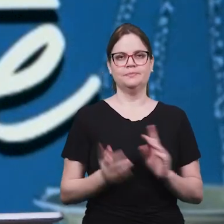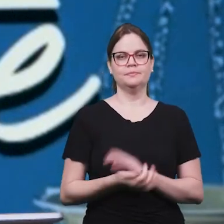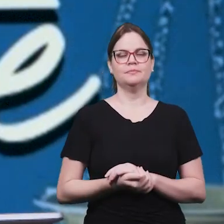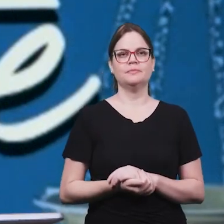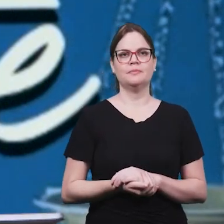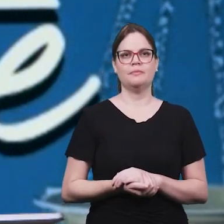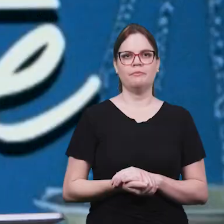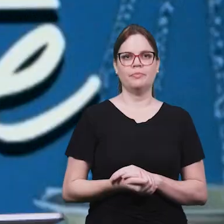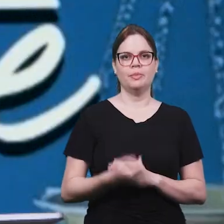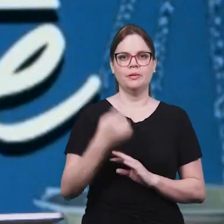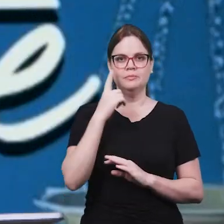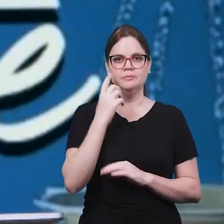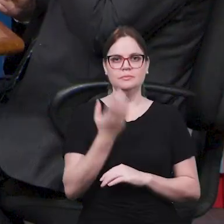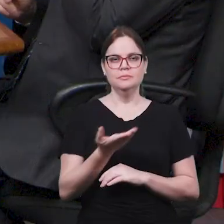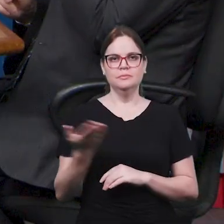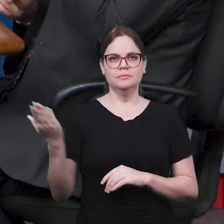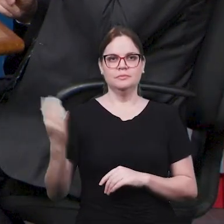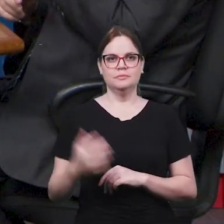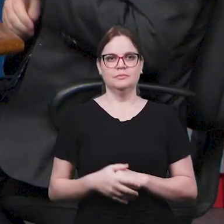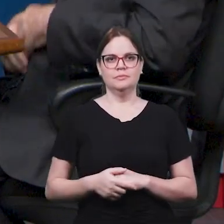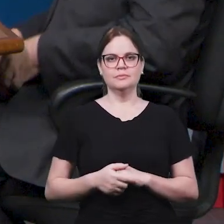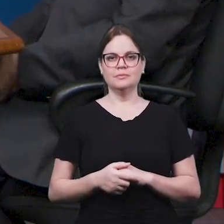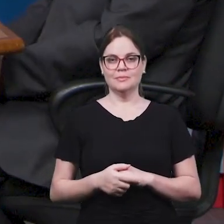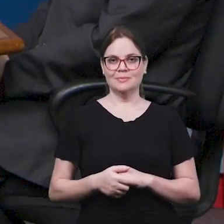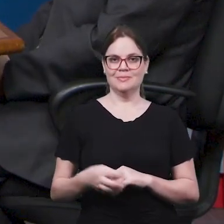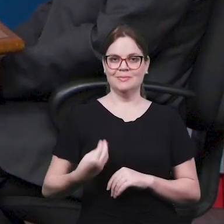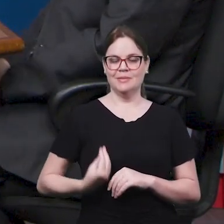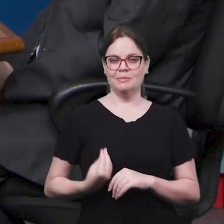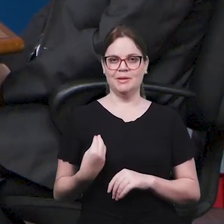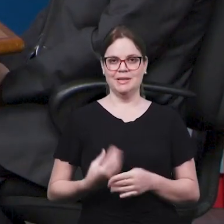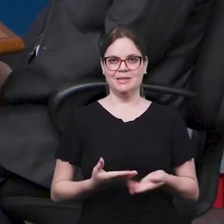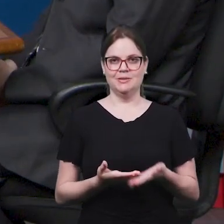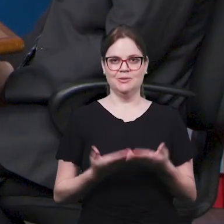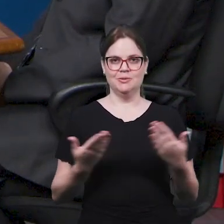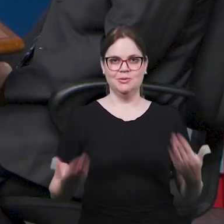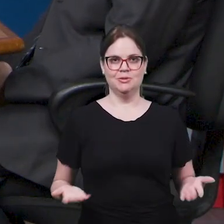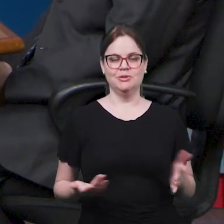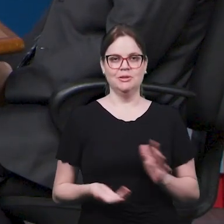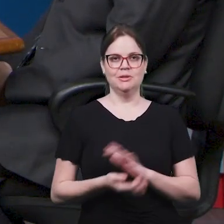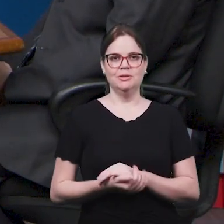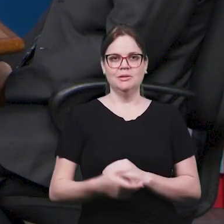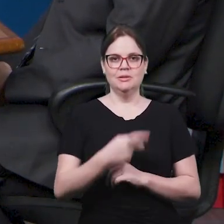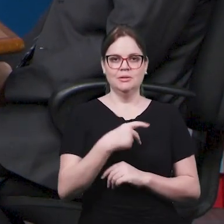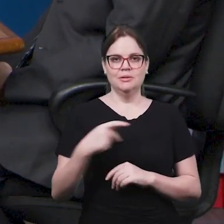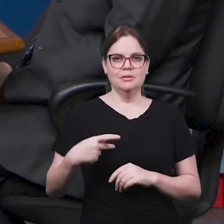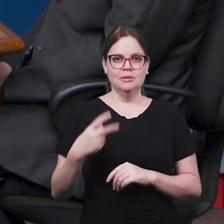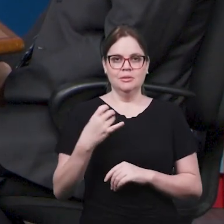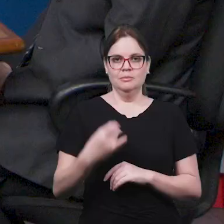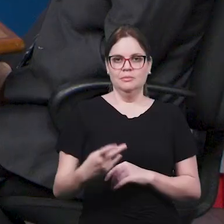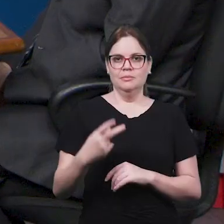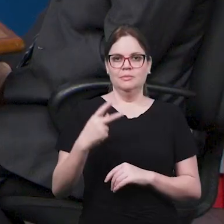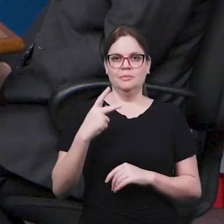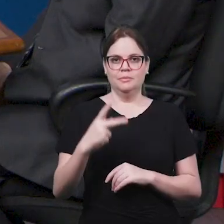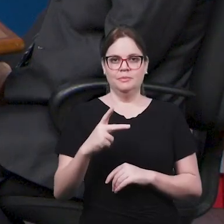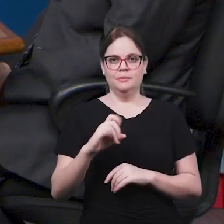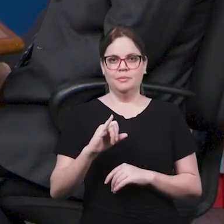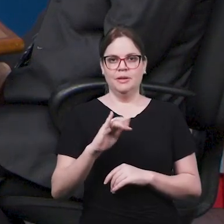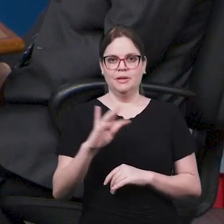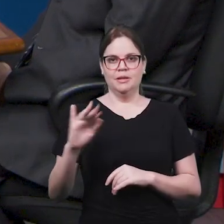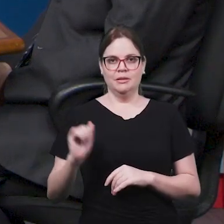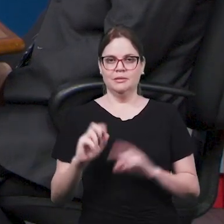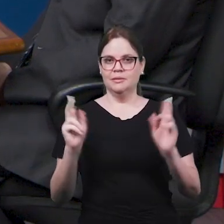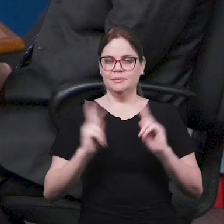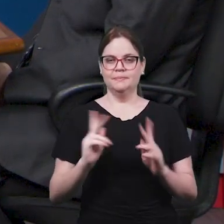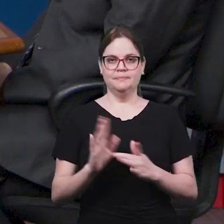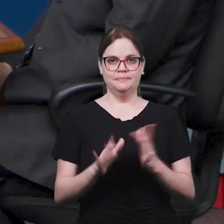aqui, portanto, agora você pode ver em tela cheia para participar da nossa programação. Estamos aqui com o pastor Pita, pastor Fernando Pita. Paz do Senhor, pastor